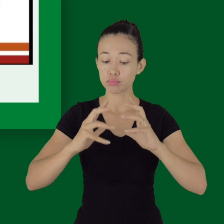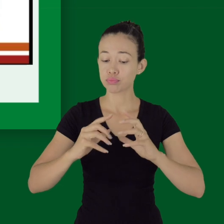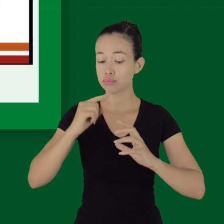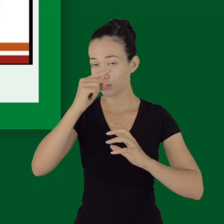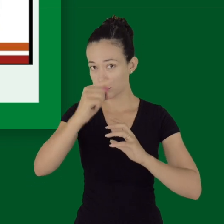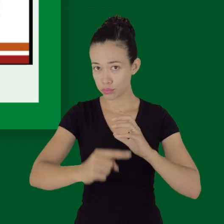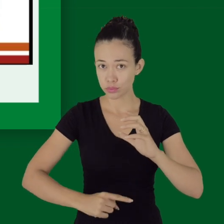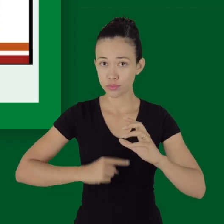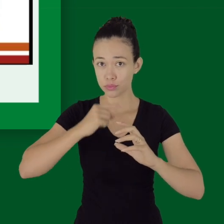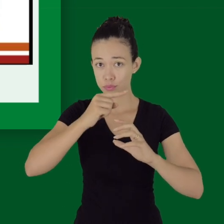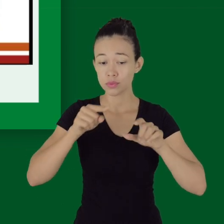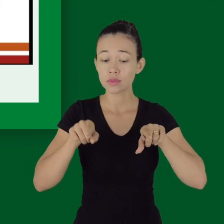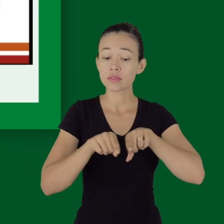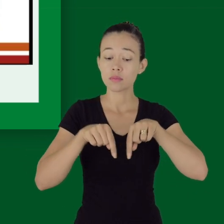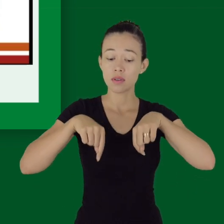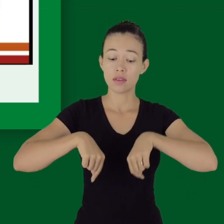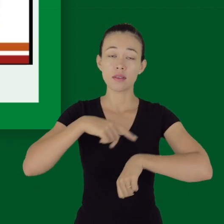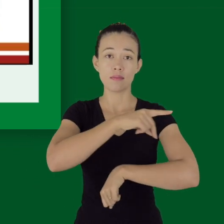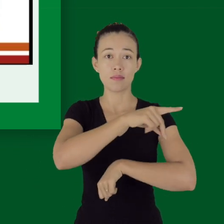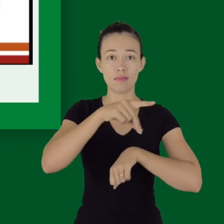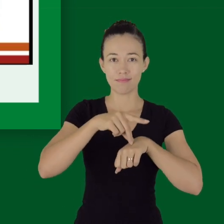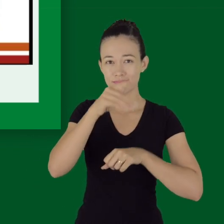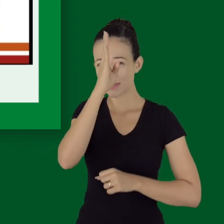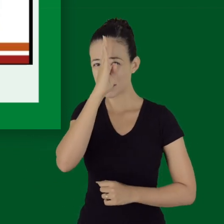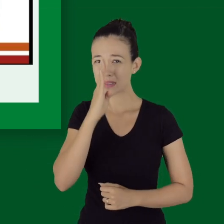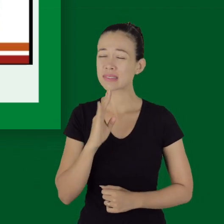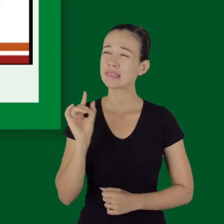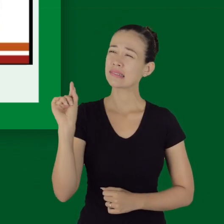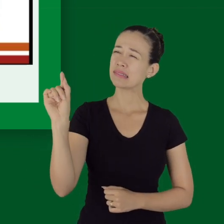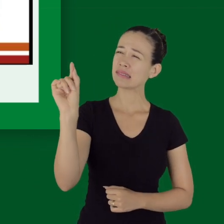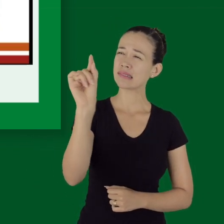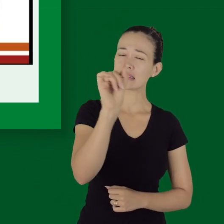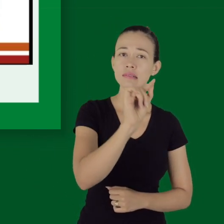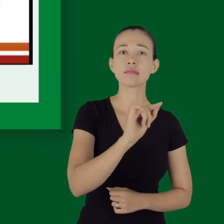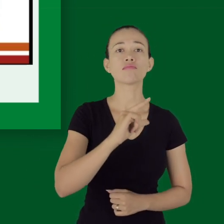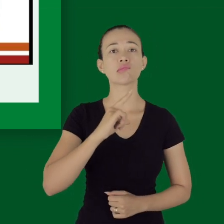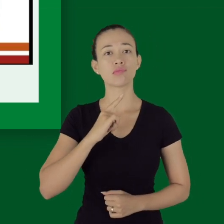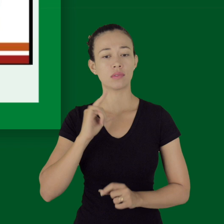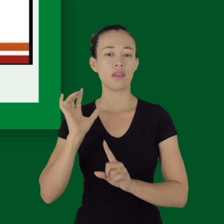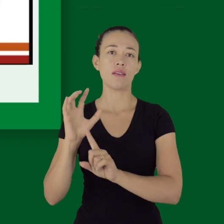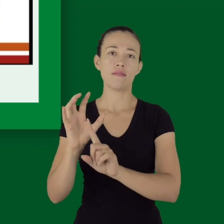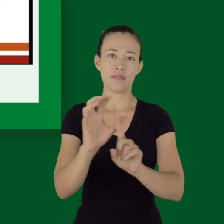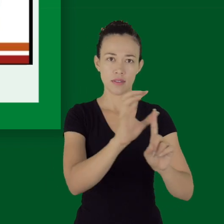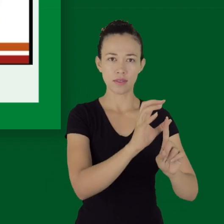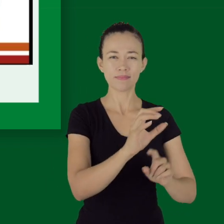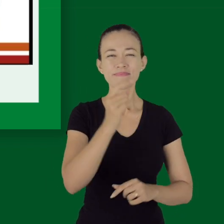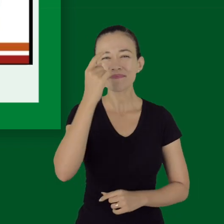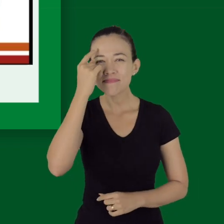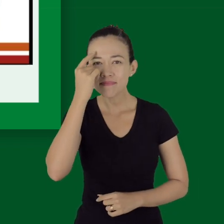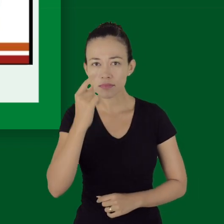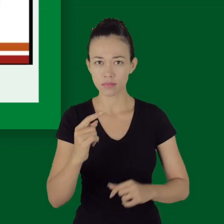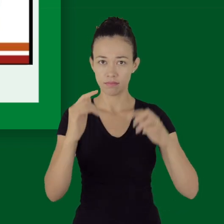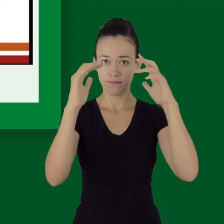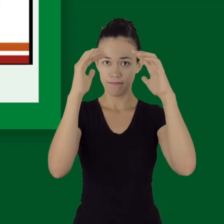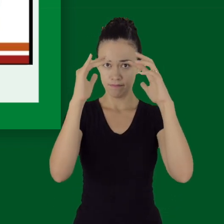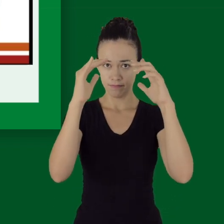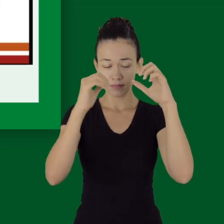de Brasil. Então, as lesões medulares, elas ocorrem em 80% dos traumas,